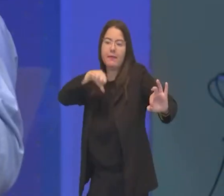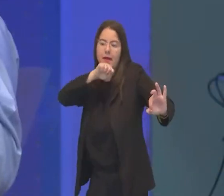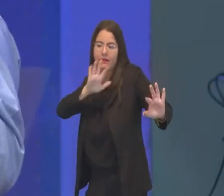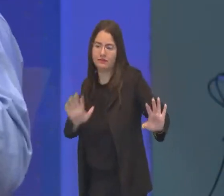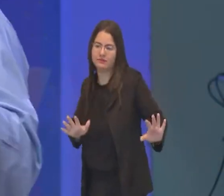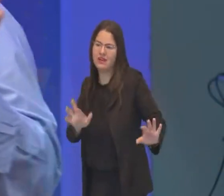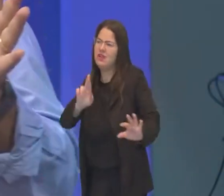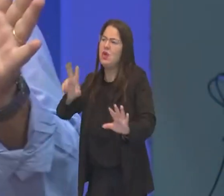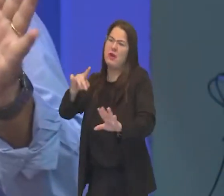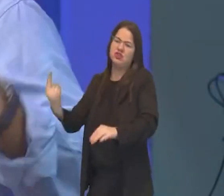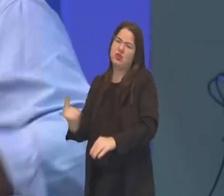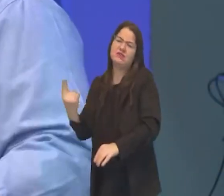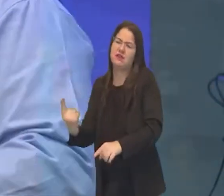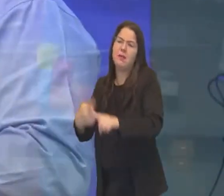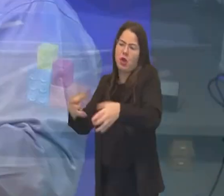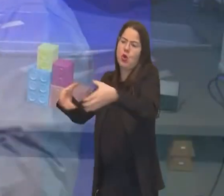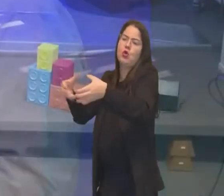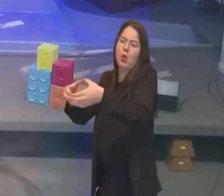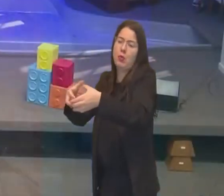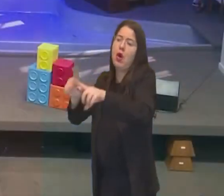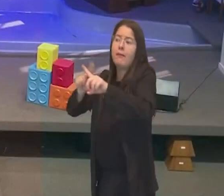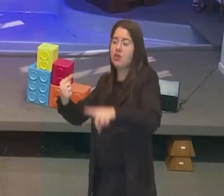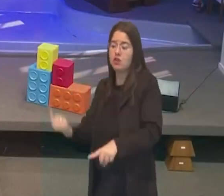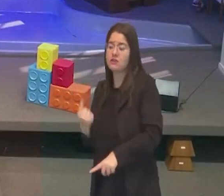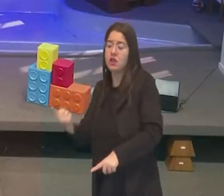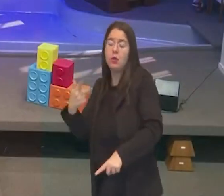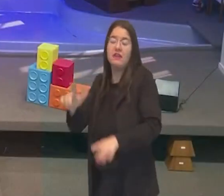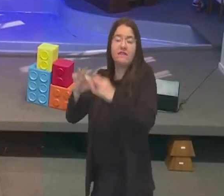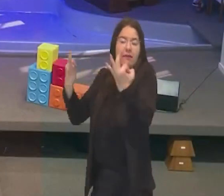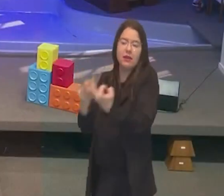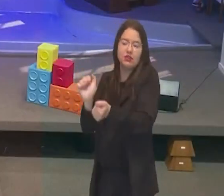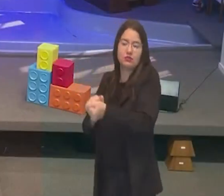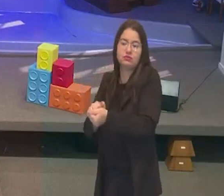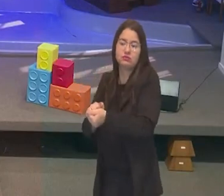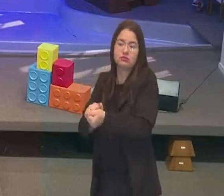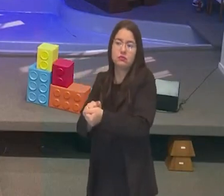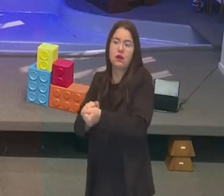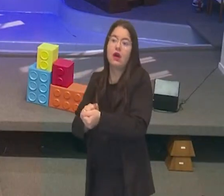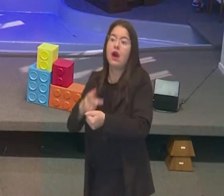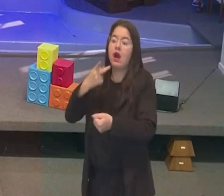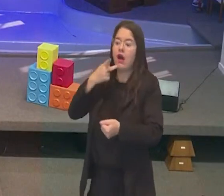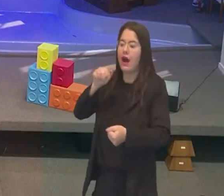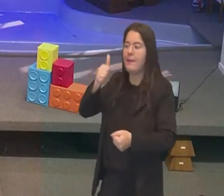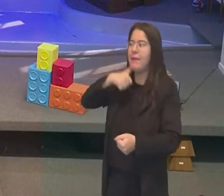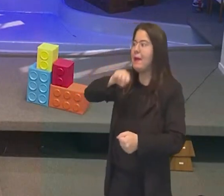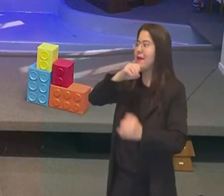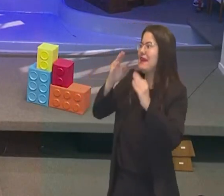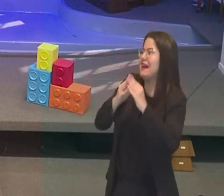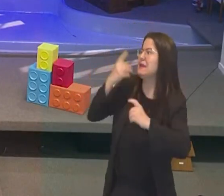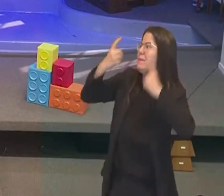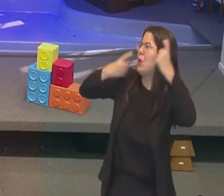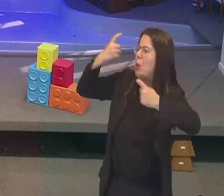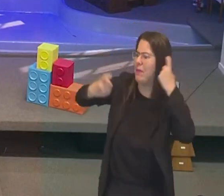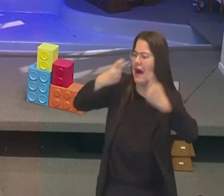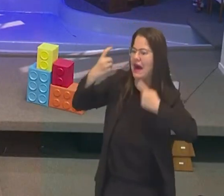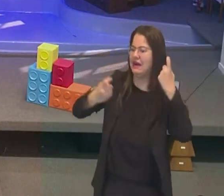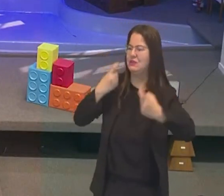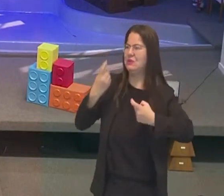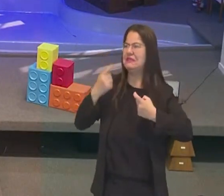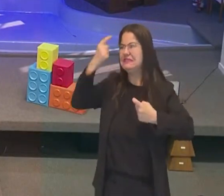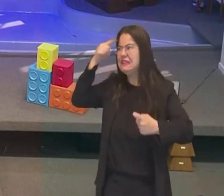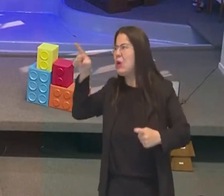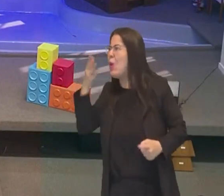tão sozinha quanto José, mas sozinha. E os pais ficam de cá, do outro lado, preocupados. E aí, será que